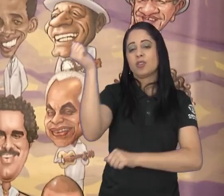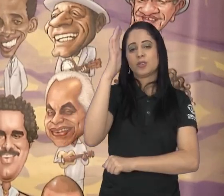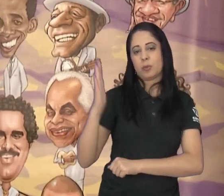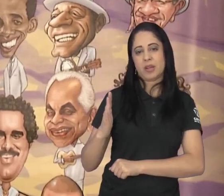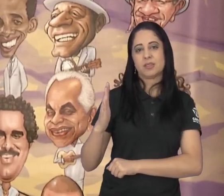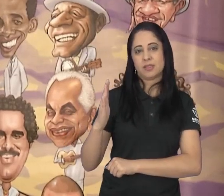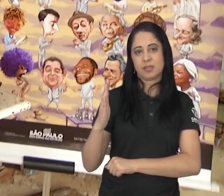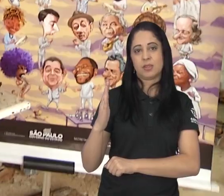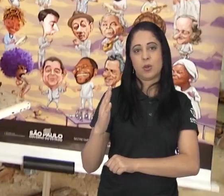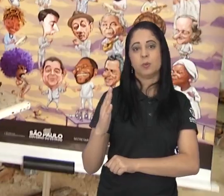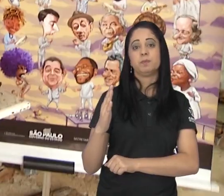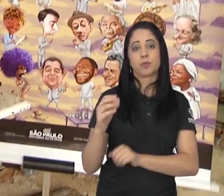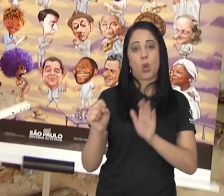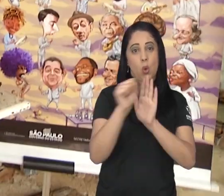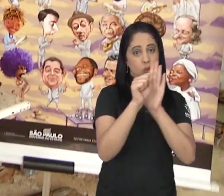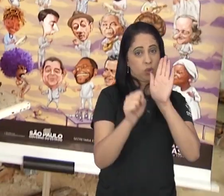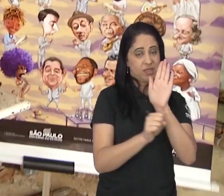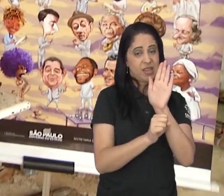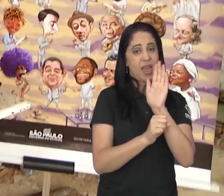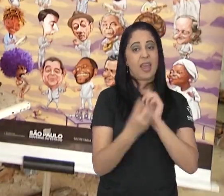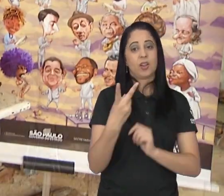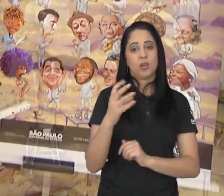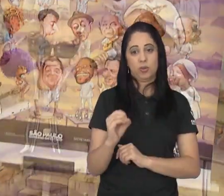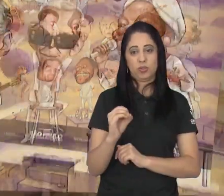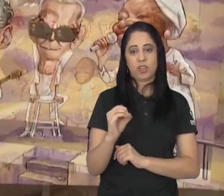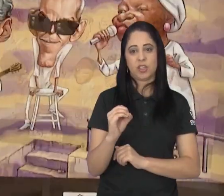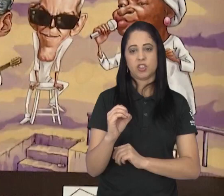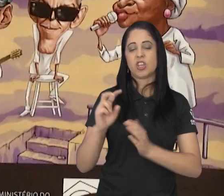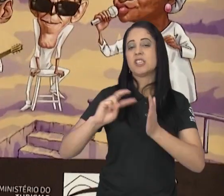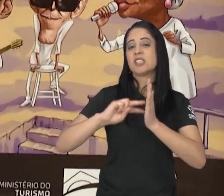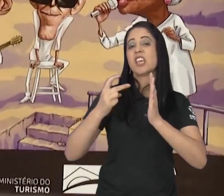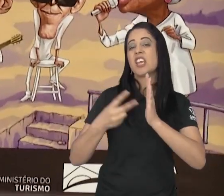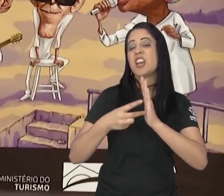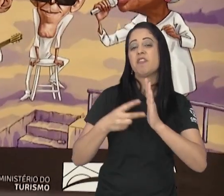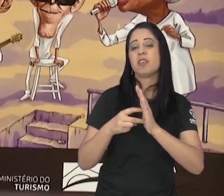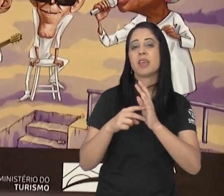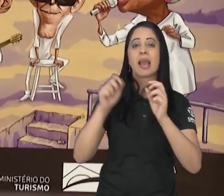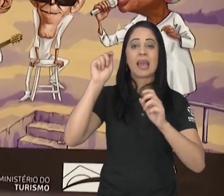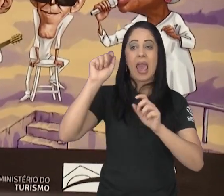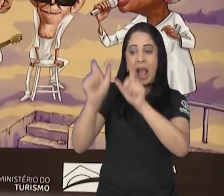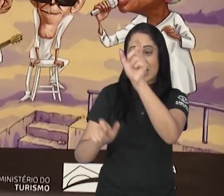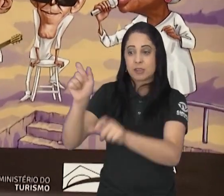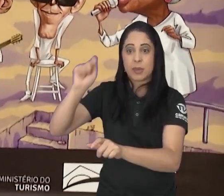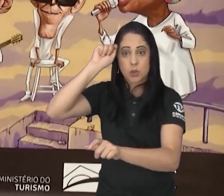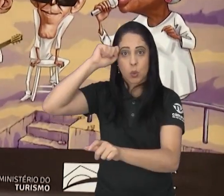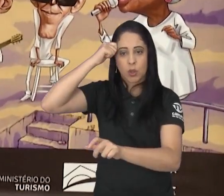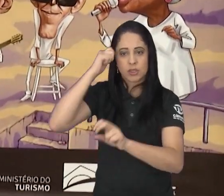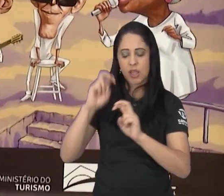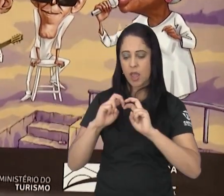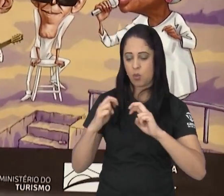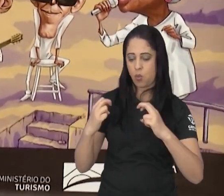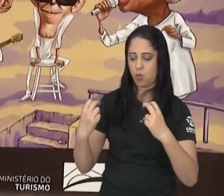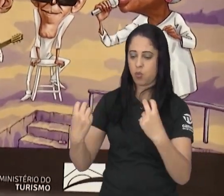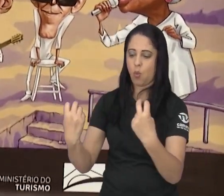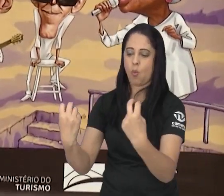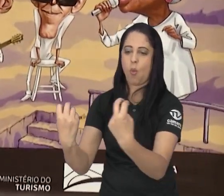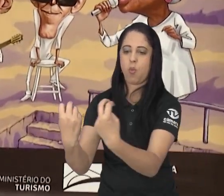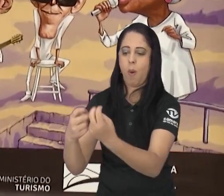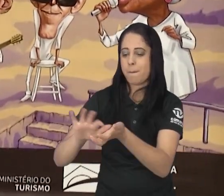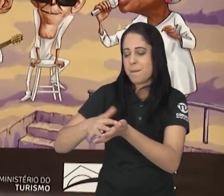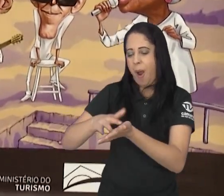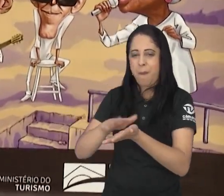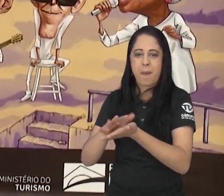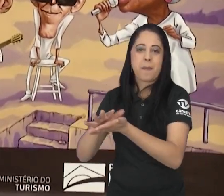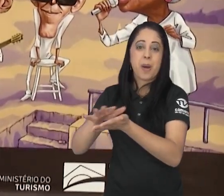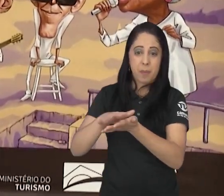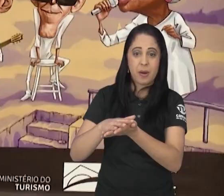século XX e tem ligação com as rodas de dança que os negros escravizados realizavam nos seus poucos momentos livres. O Dia